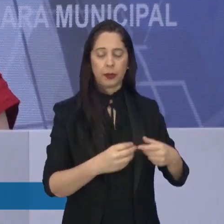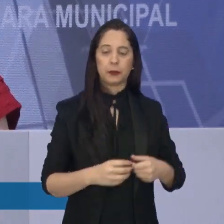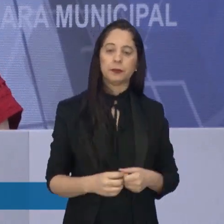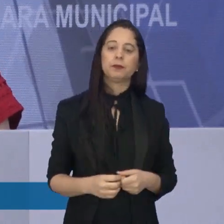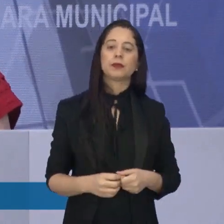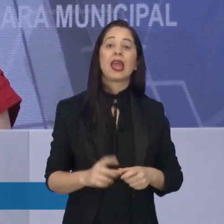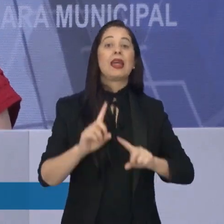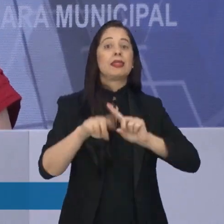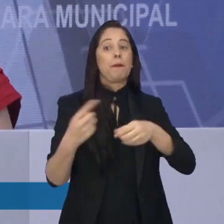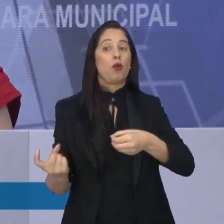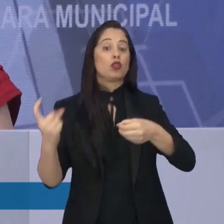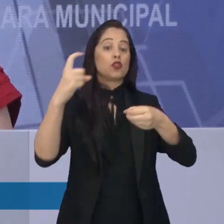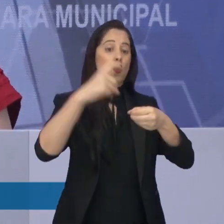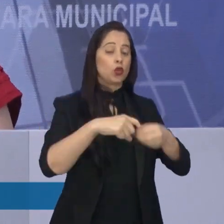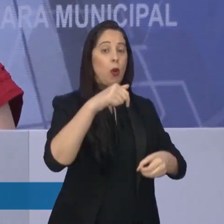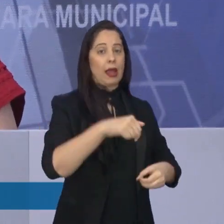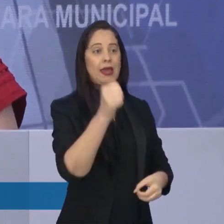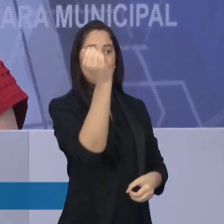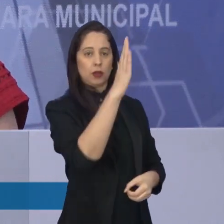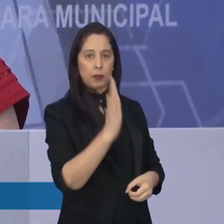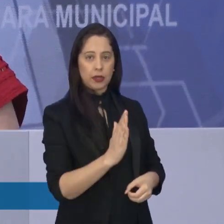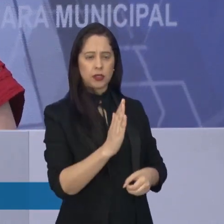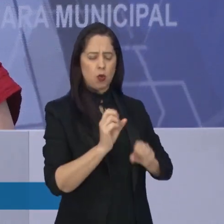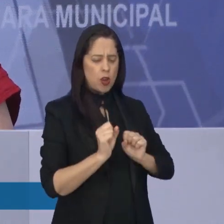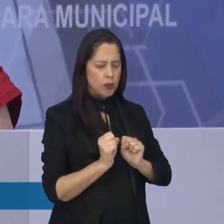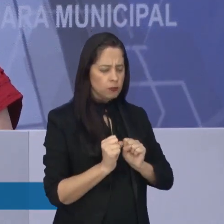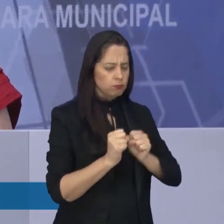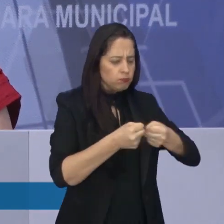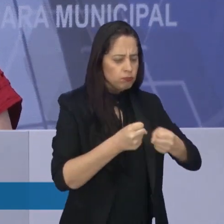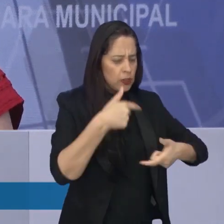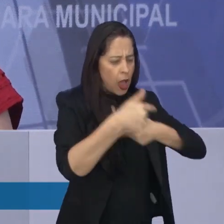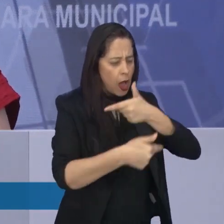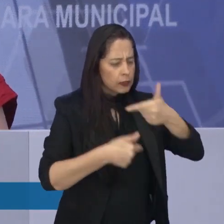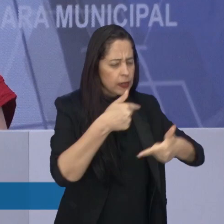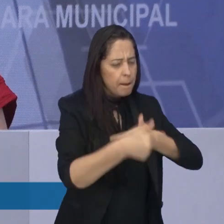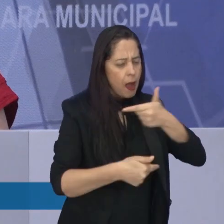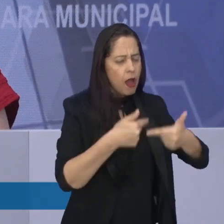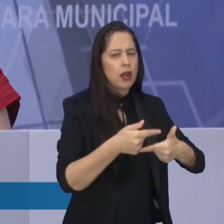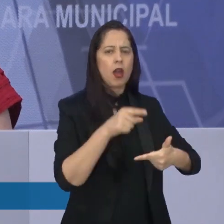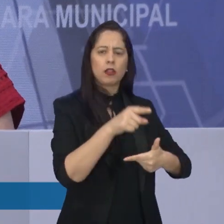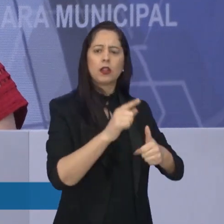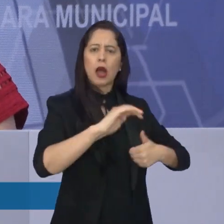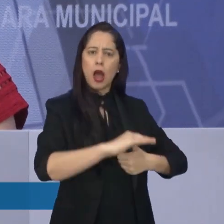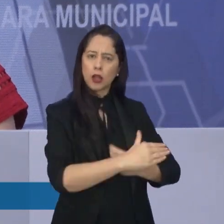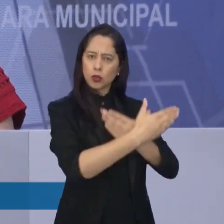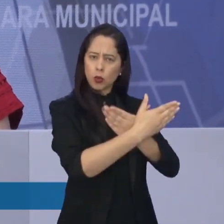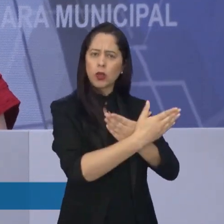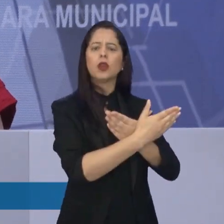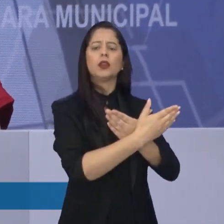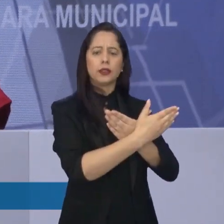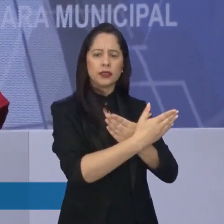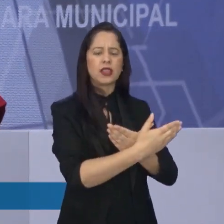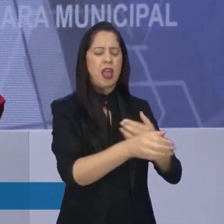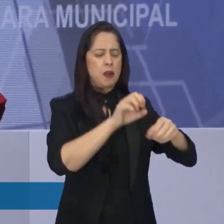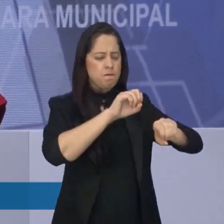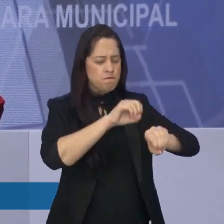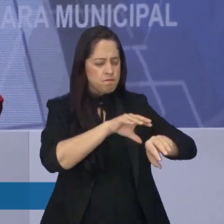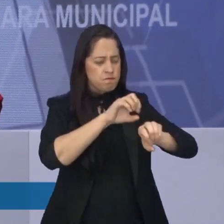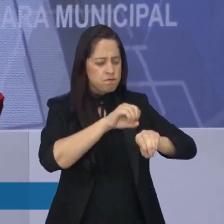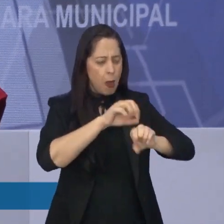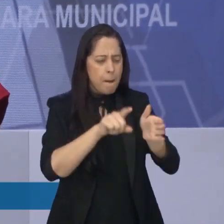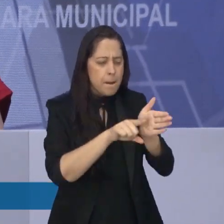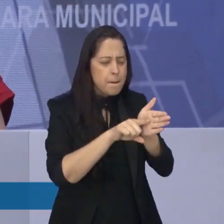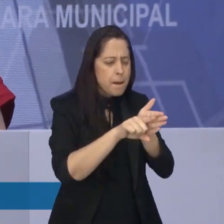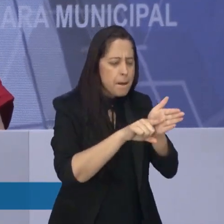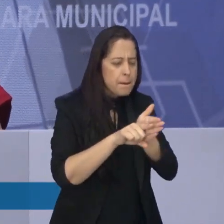e ao ITA, dedicou-se integralmente às atividades acadêmicas de ensino e